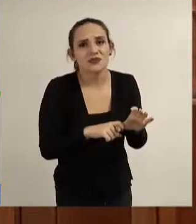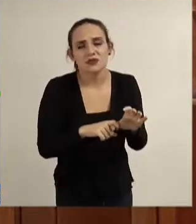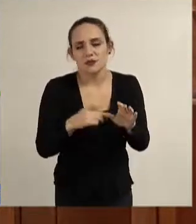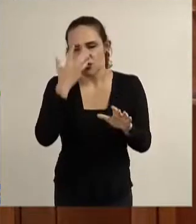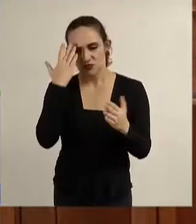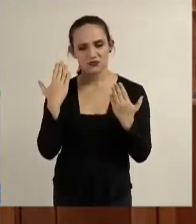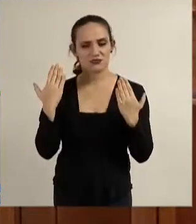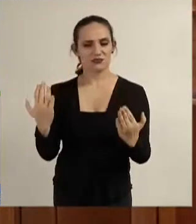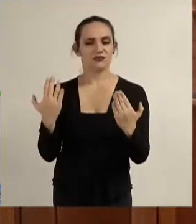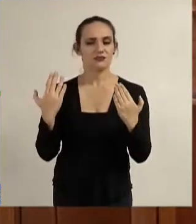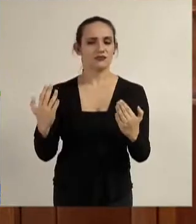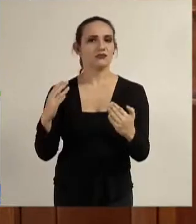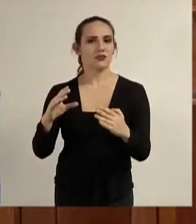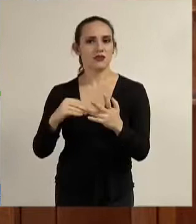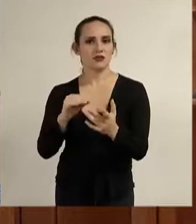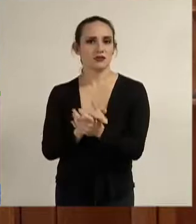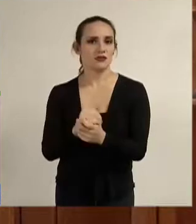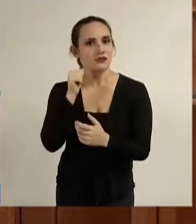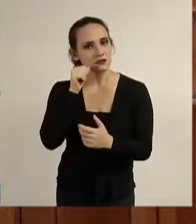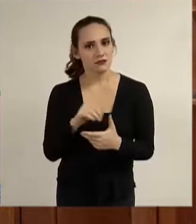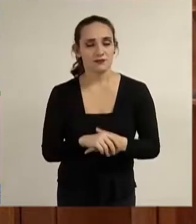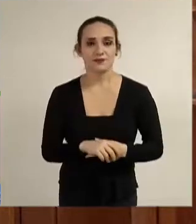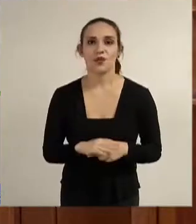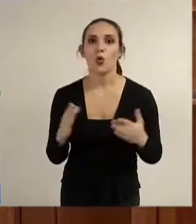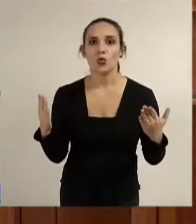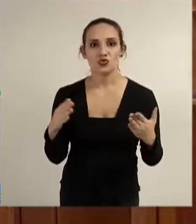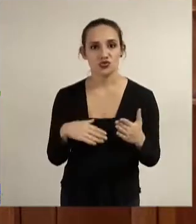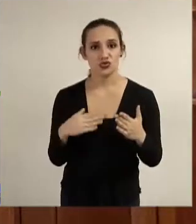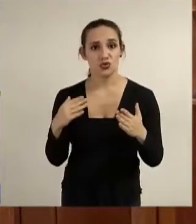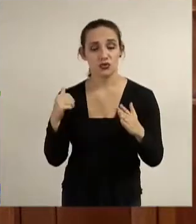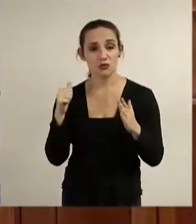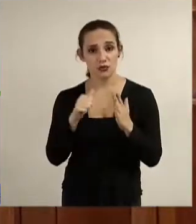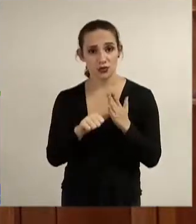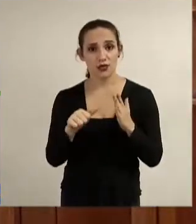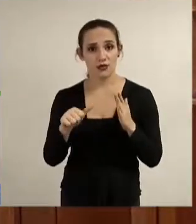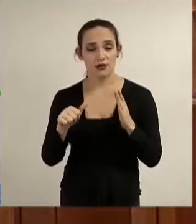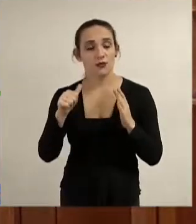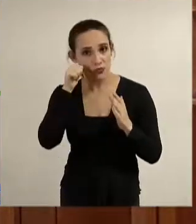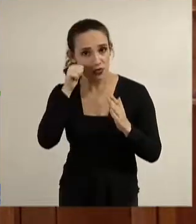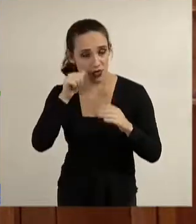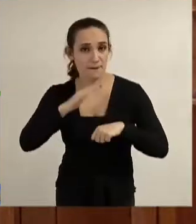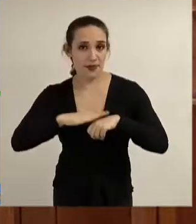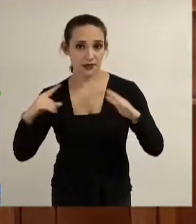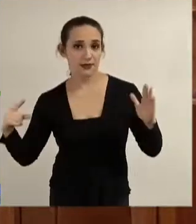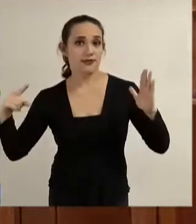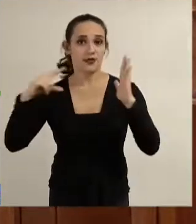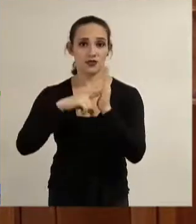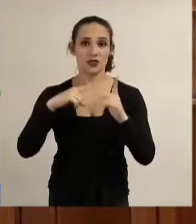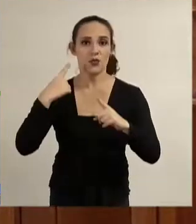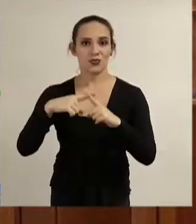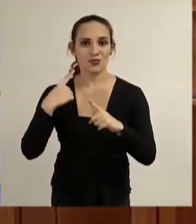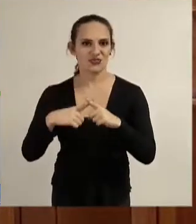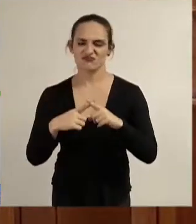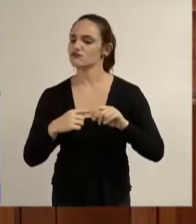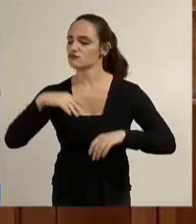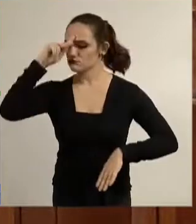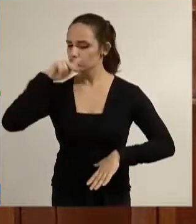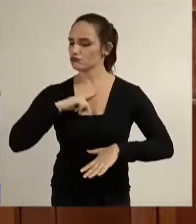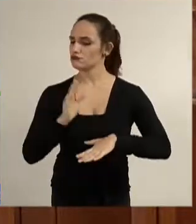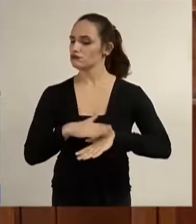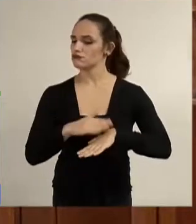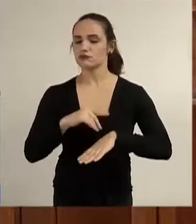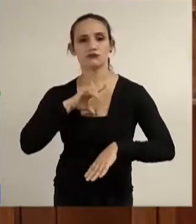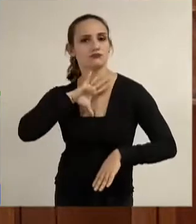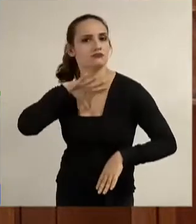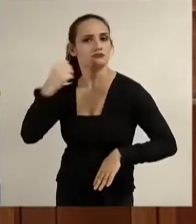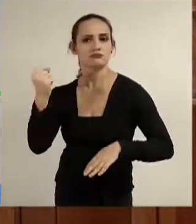julgamento social. Hoje as mulheres já denunciam mais, as mais jovens pela independência financeira e coragem de